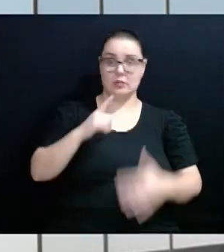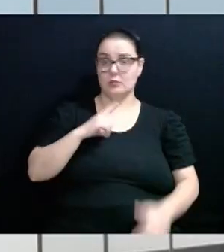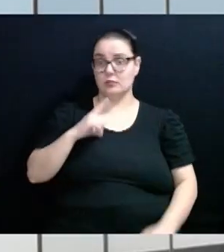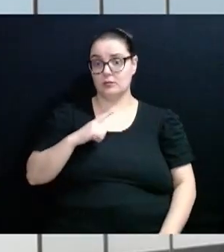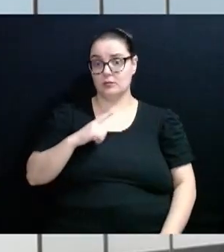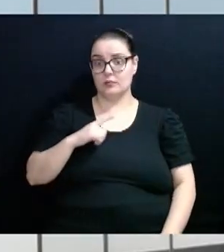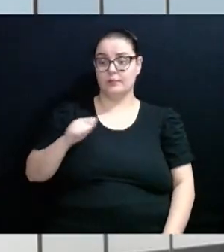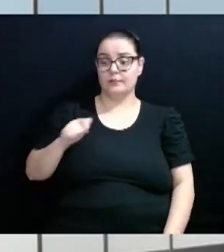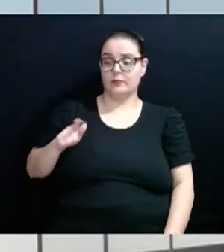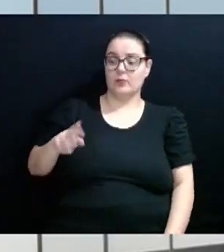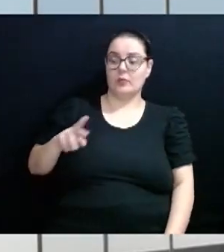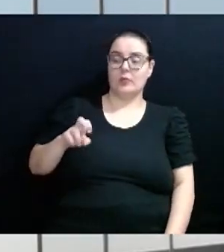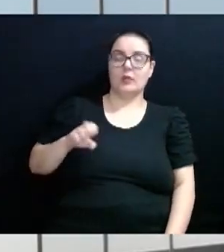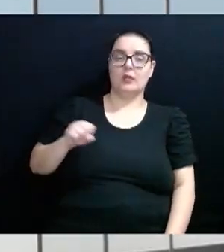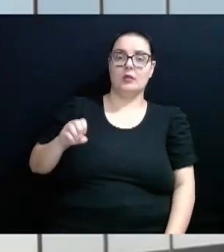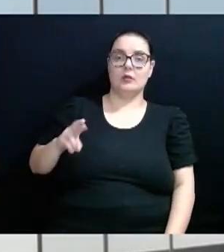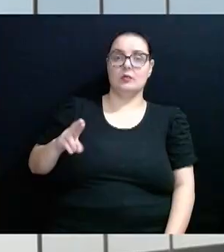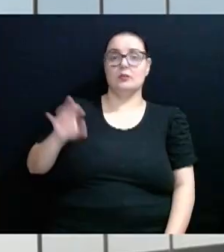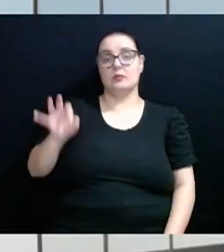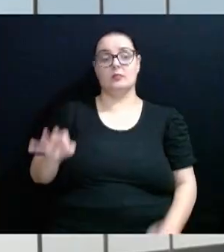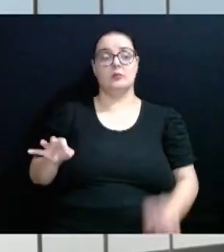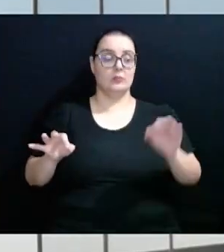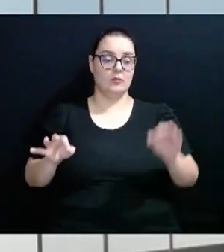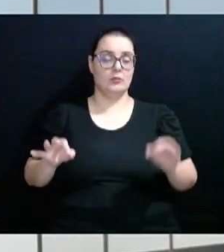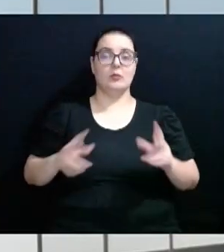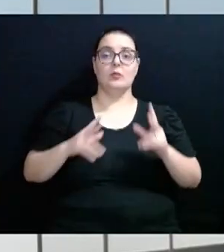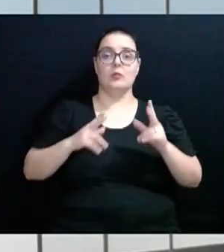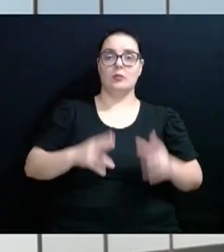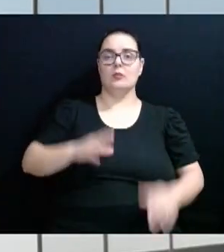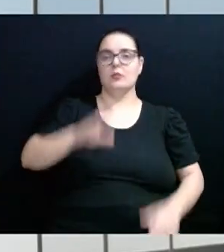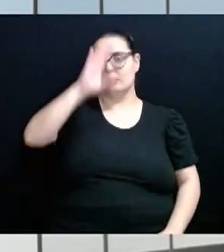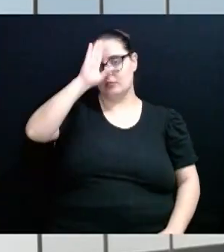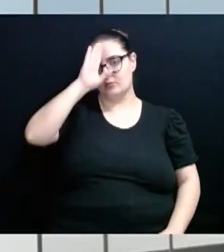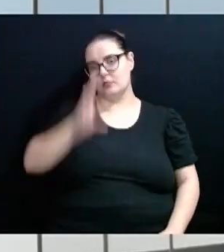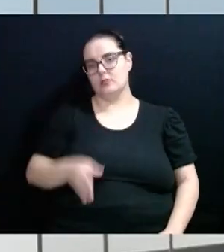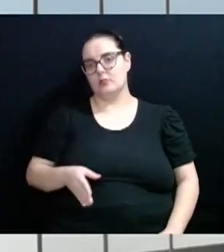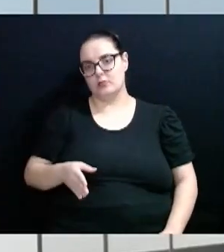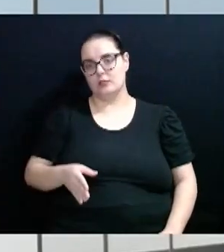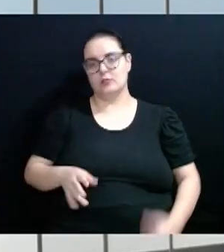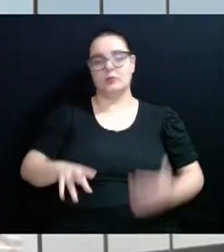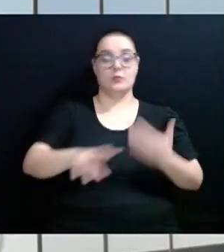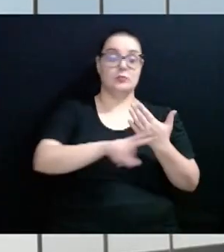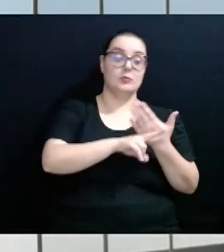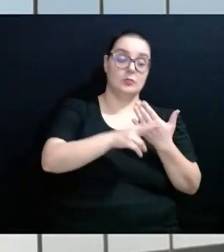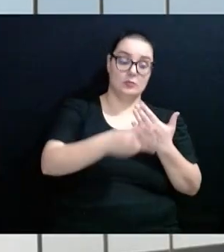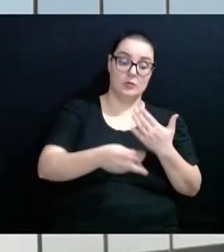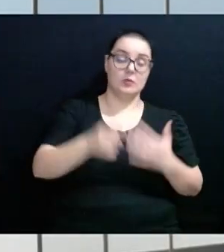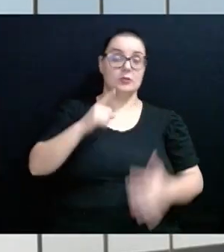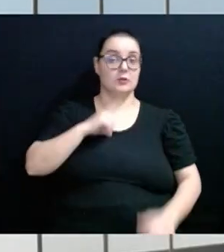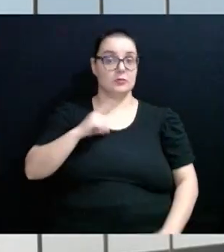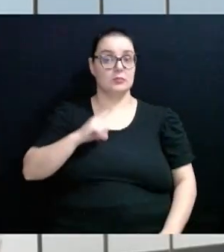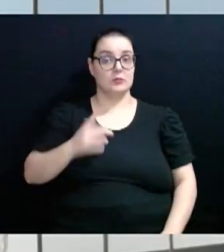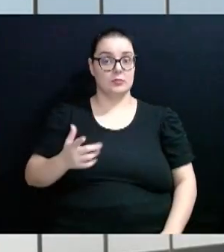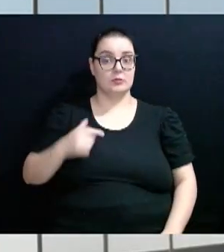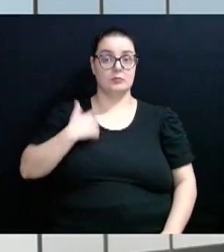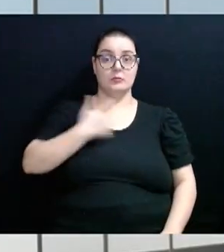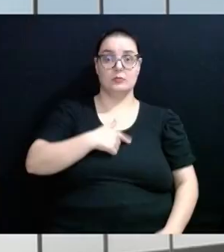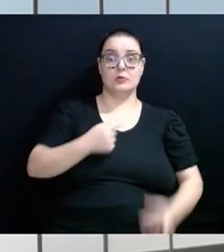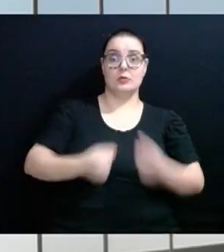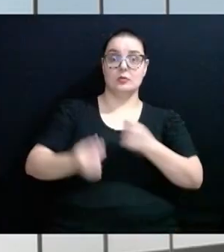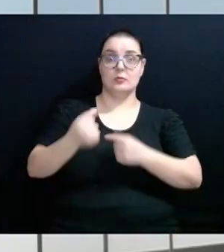tem que ser proporcional, como principalmente o impacto que terá sobre a nossa economia, sobre o